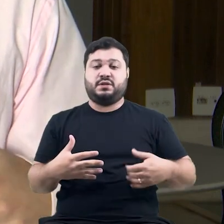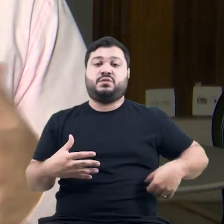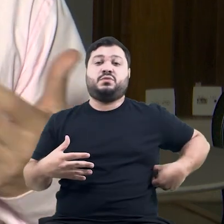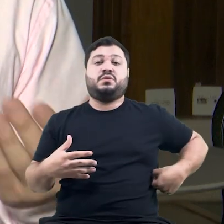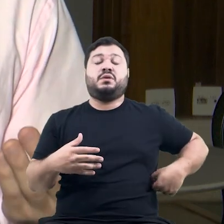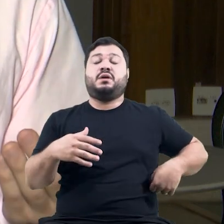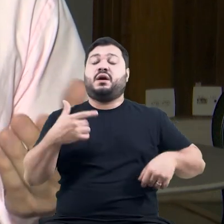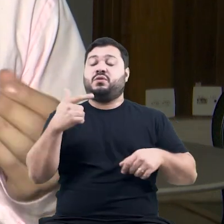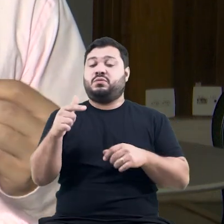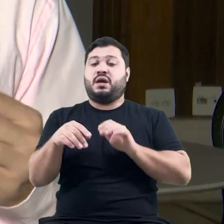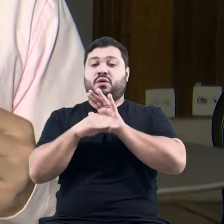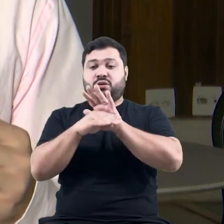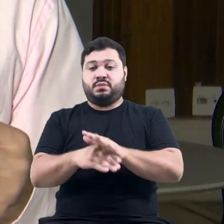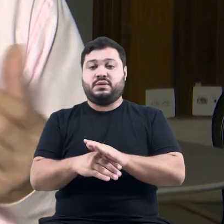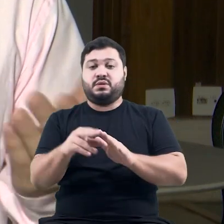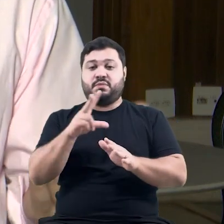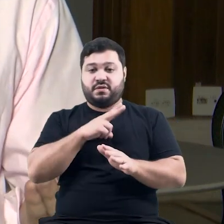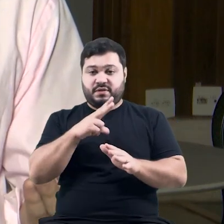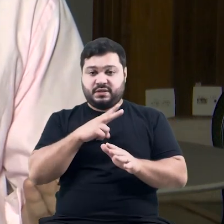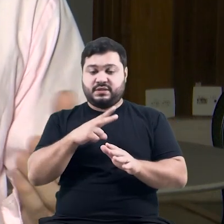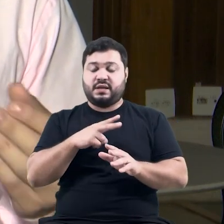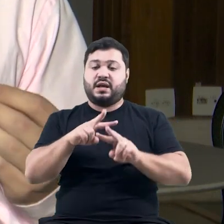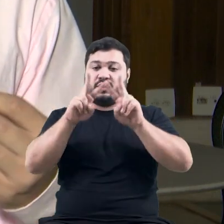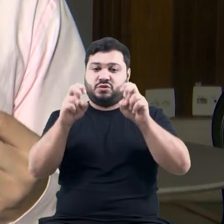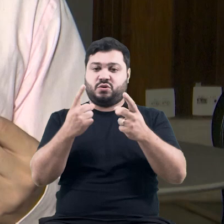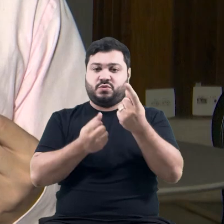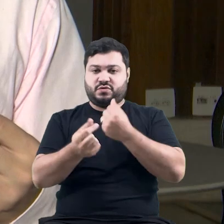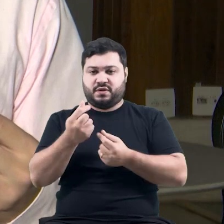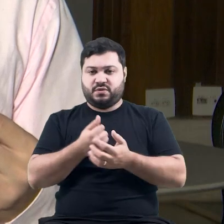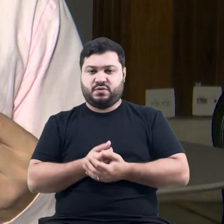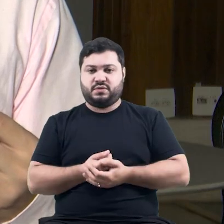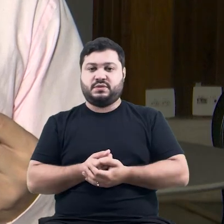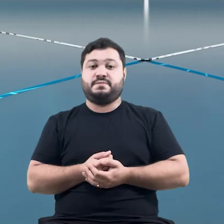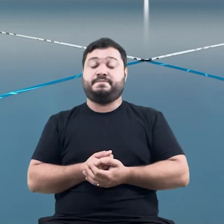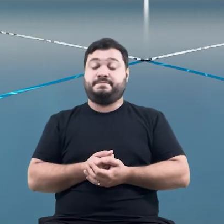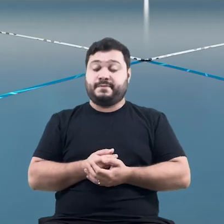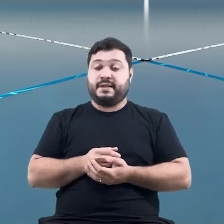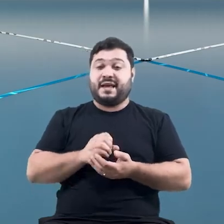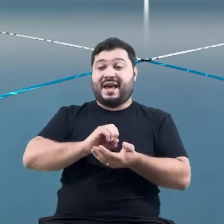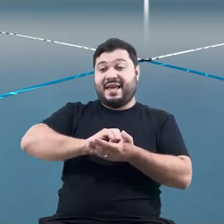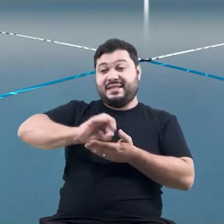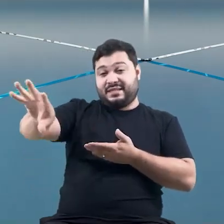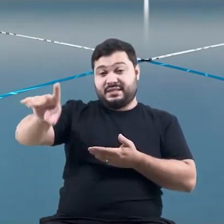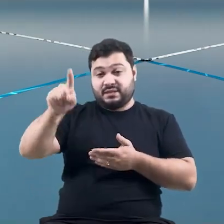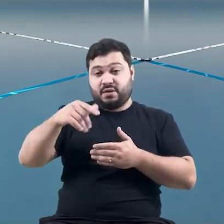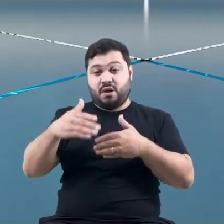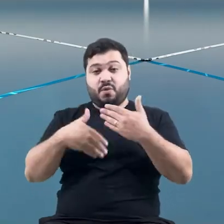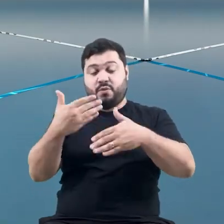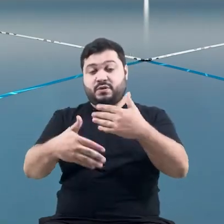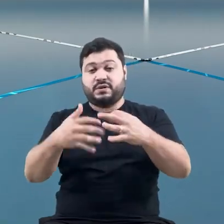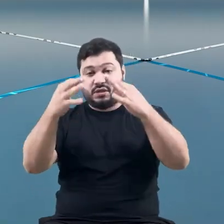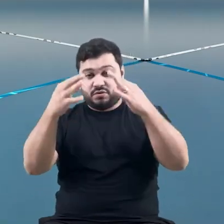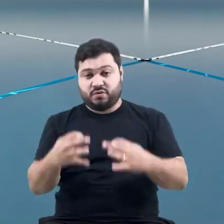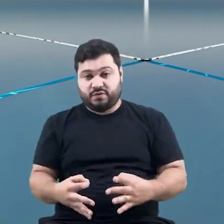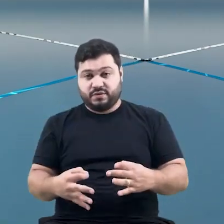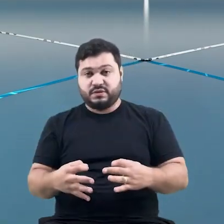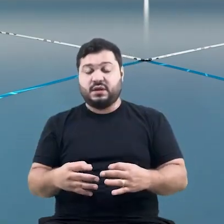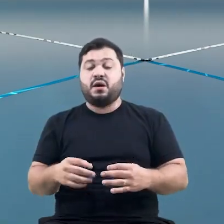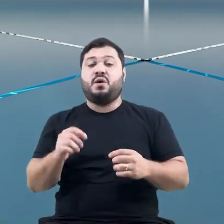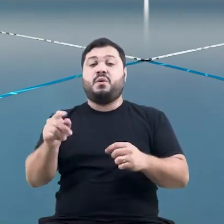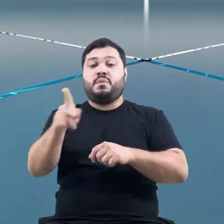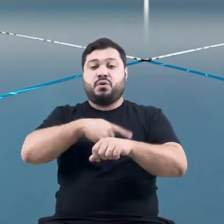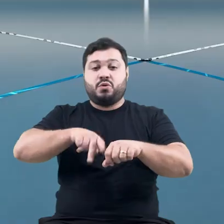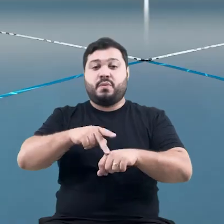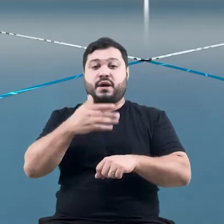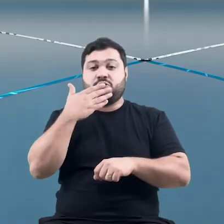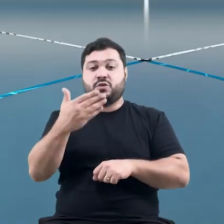justificando a não incidência da contribuição previdenciária sobre esses valores. A extradição é o processo oficial